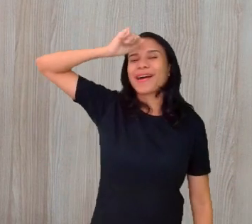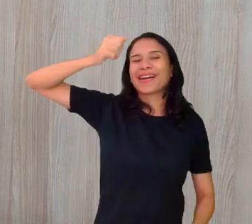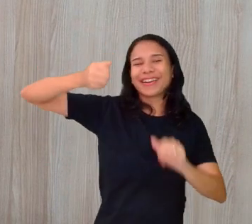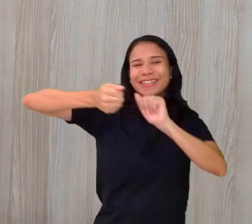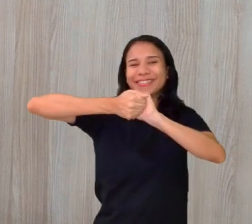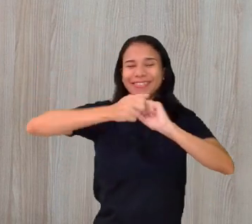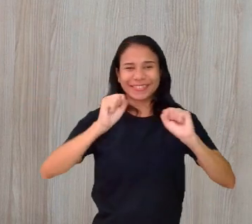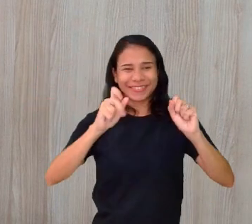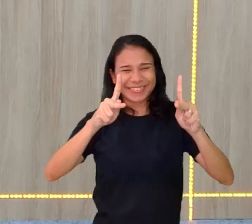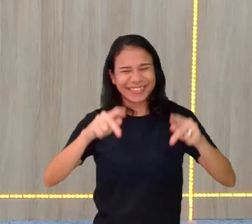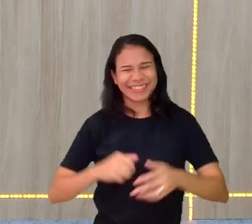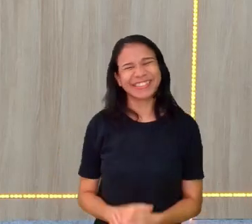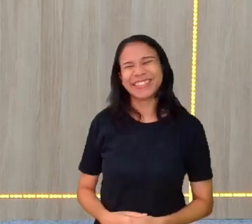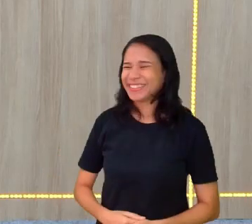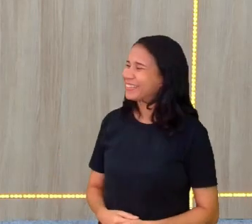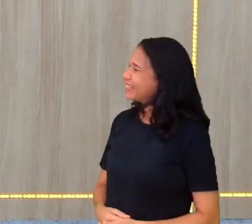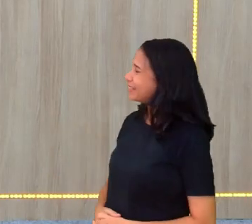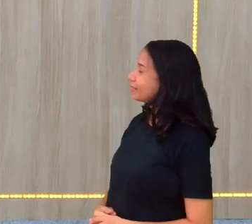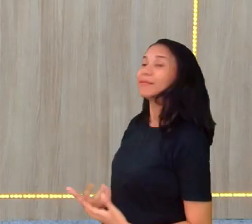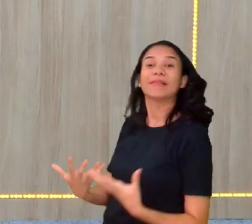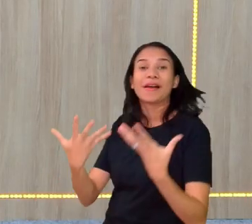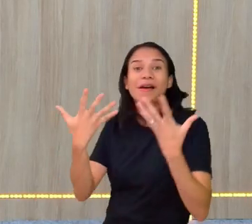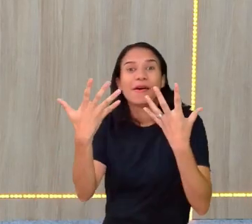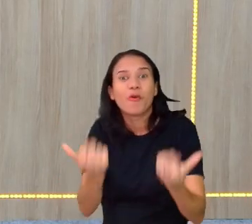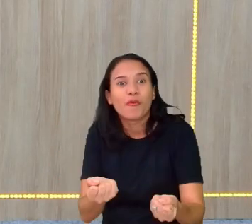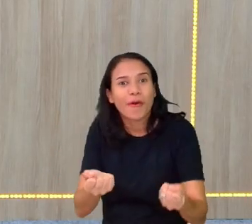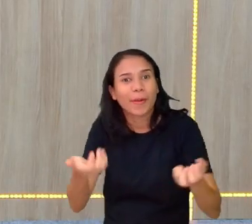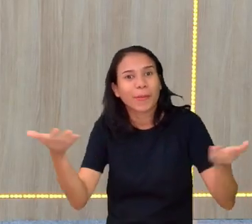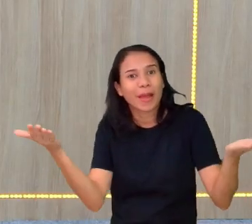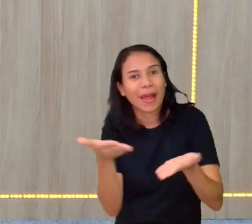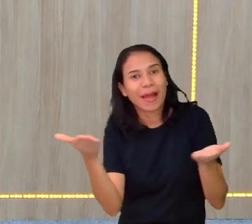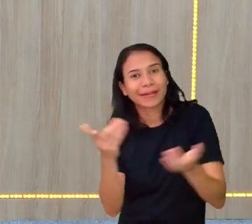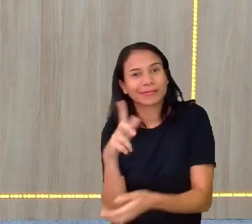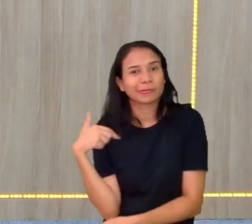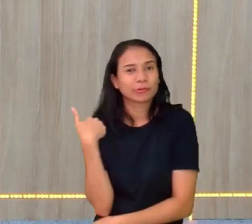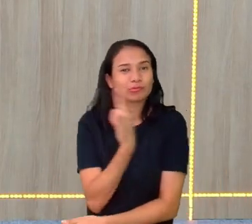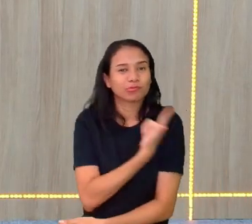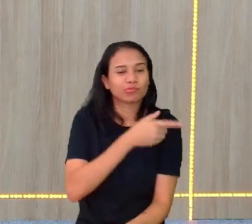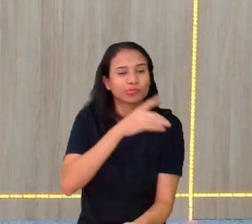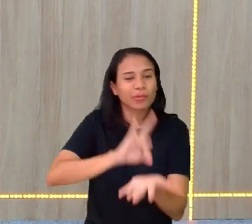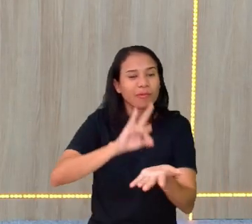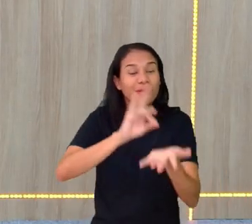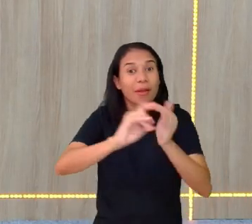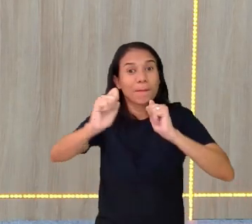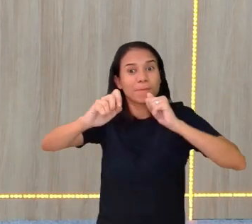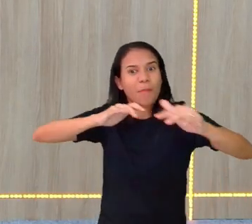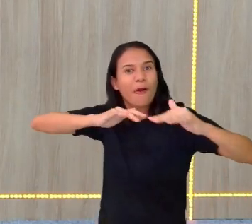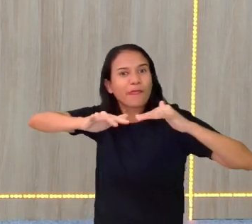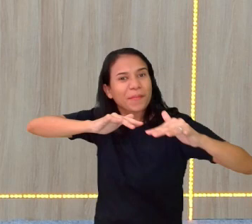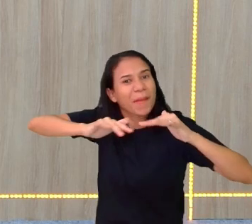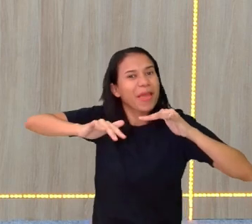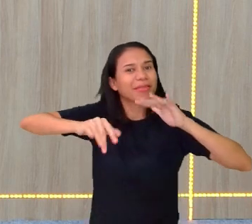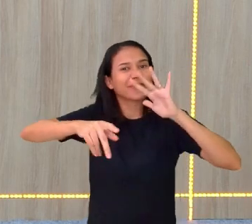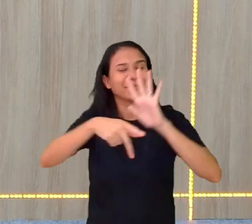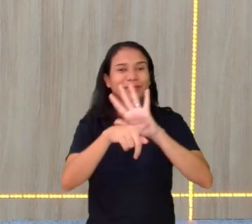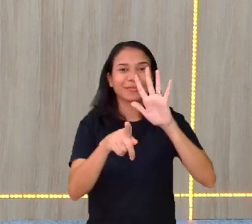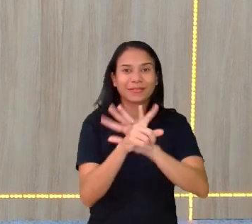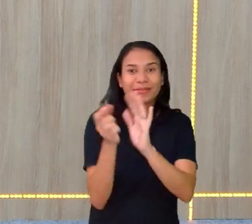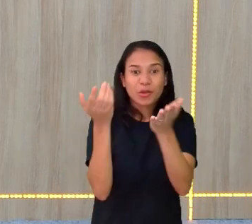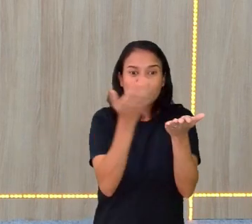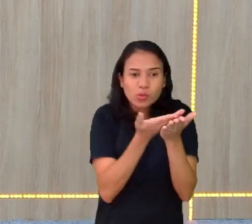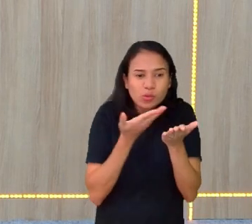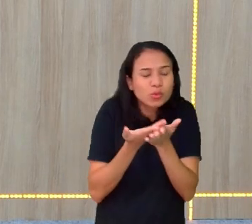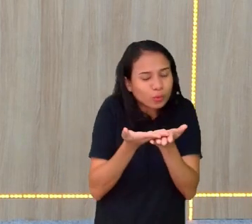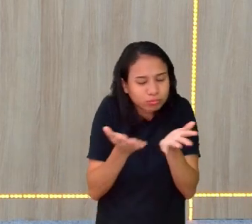vocês. Exatamente, okay? né? Vamos embora agora dar aí, né, um movimento aqui nos